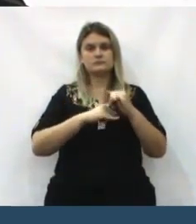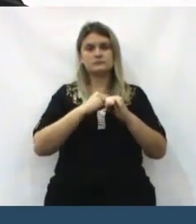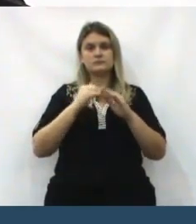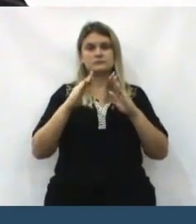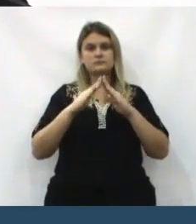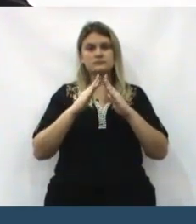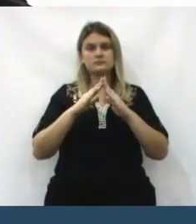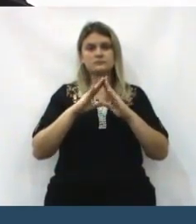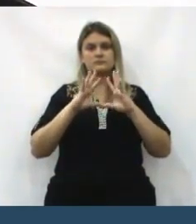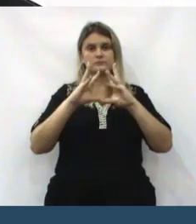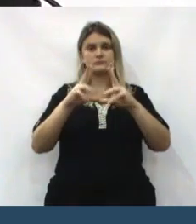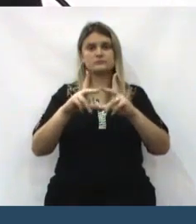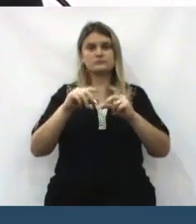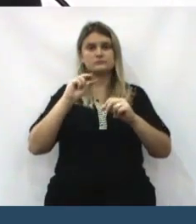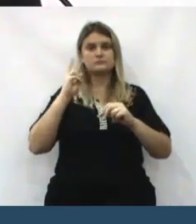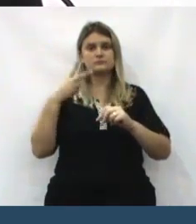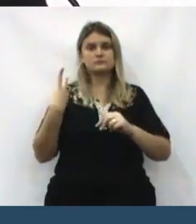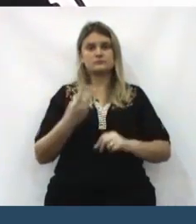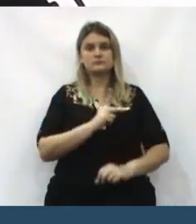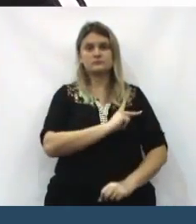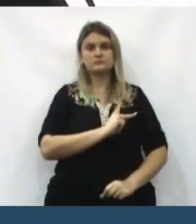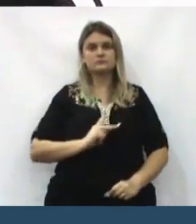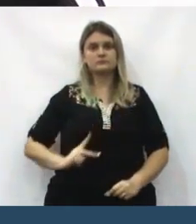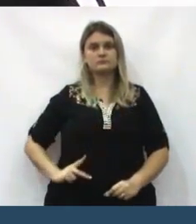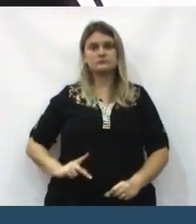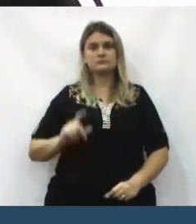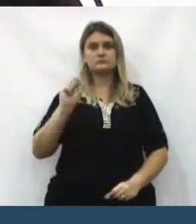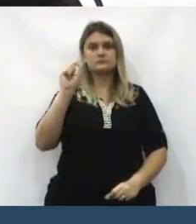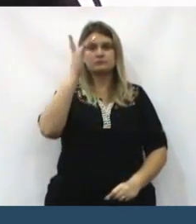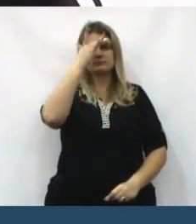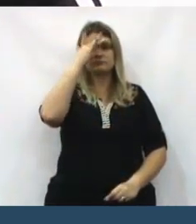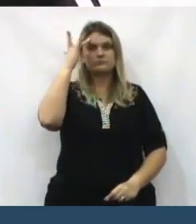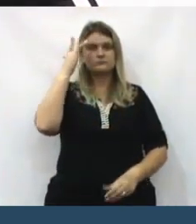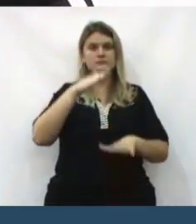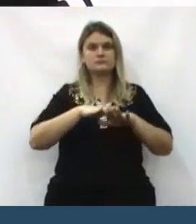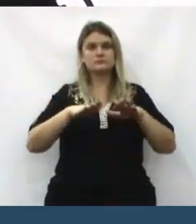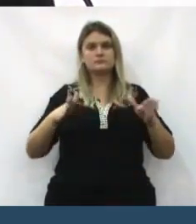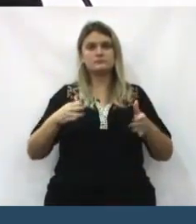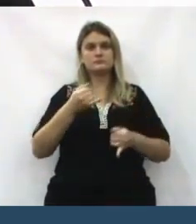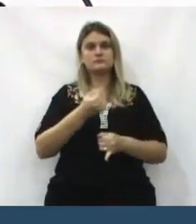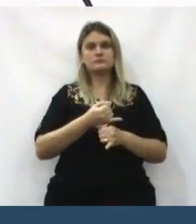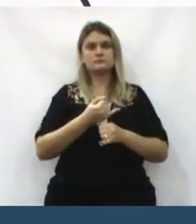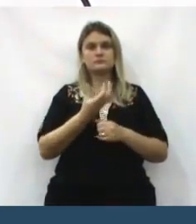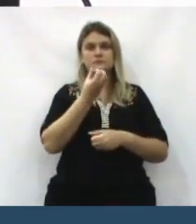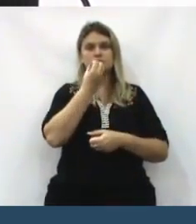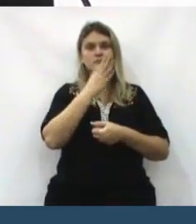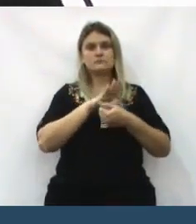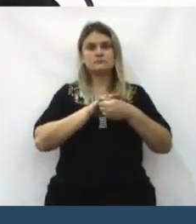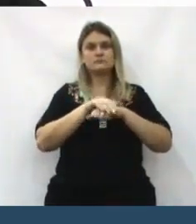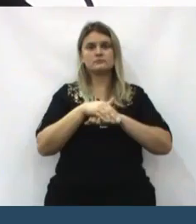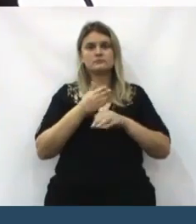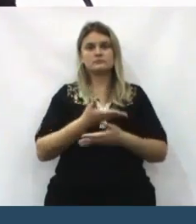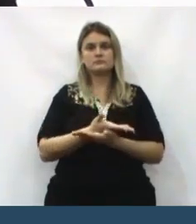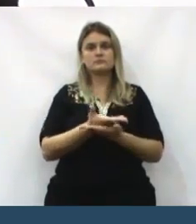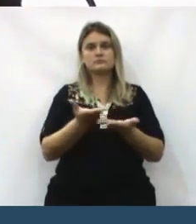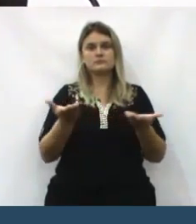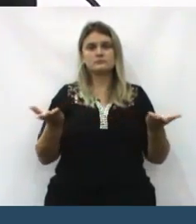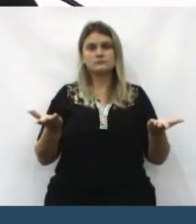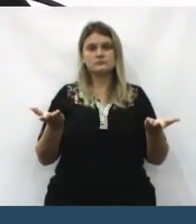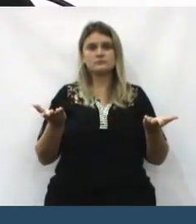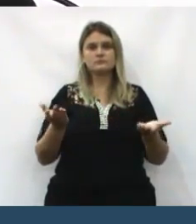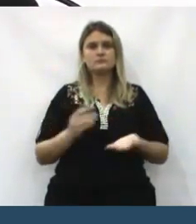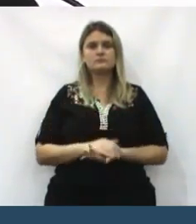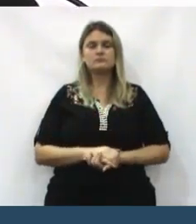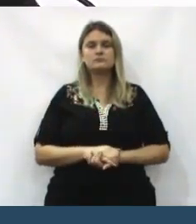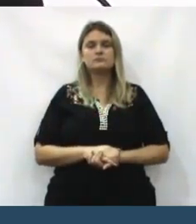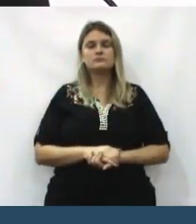pela internet, senhores vereadores, senhor presidente, membros da mesa diretora, eu desejo uma boa noite a